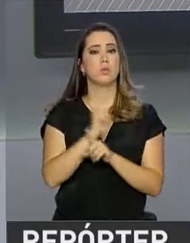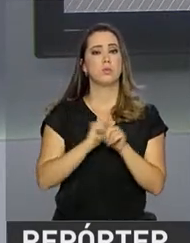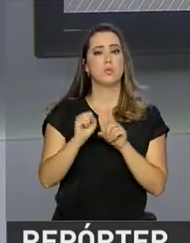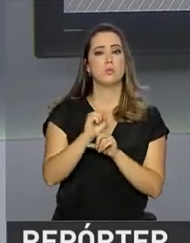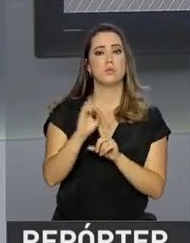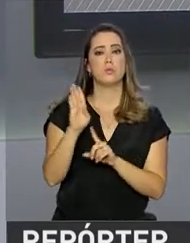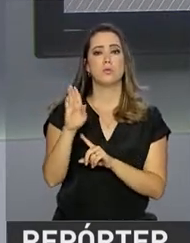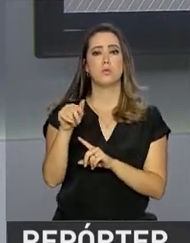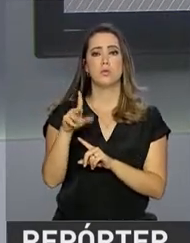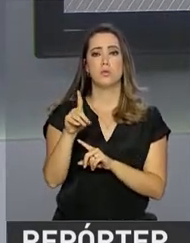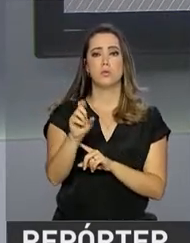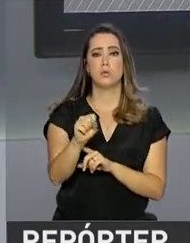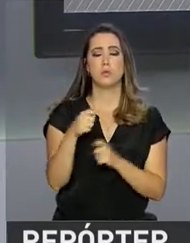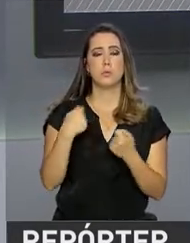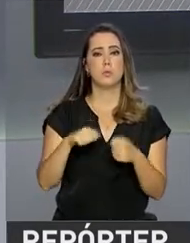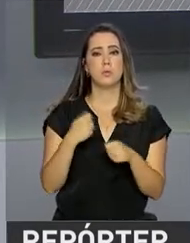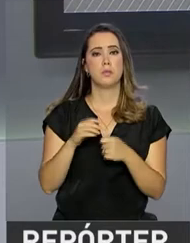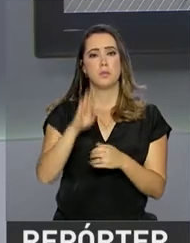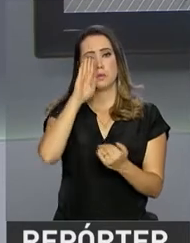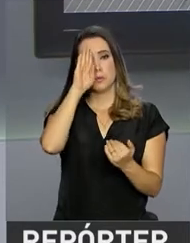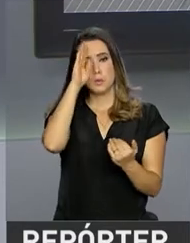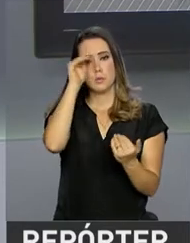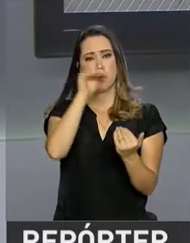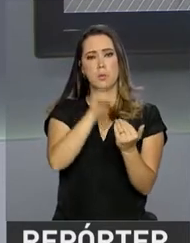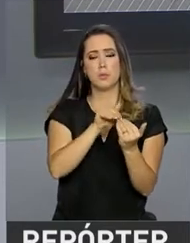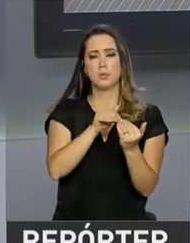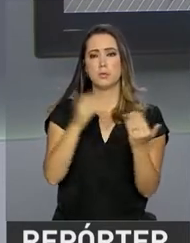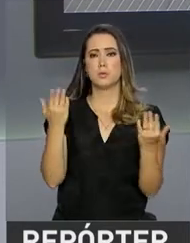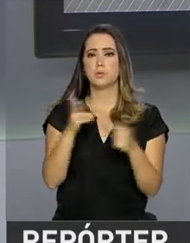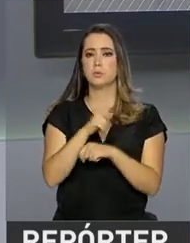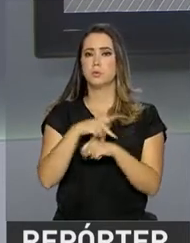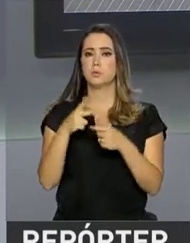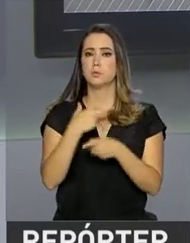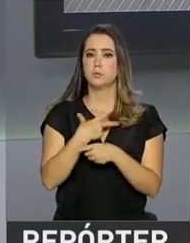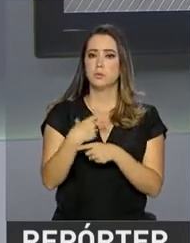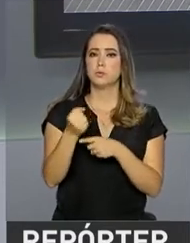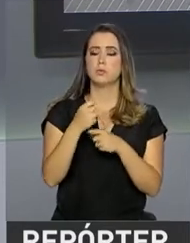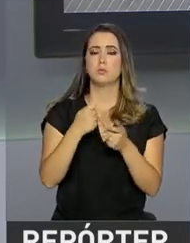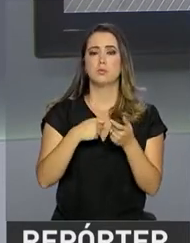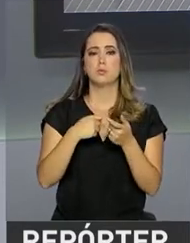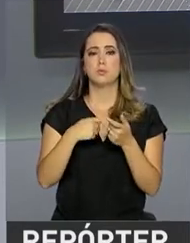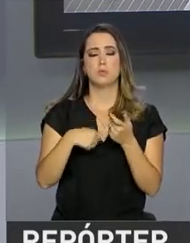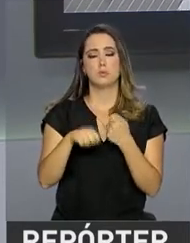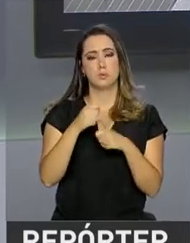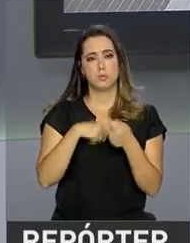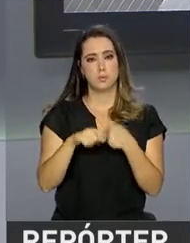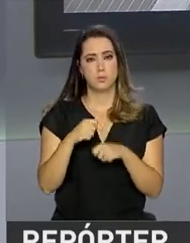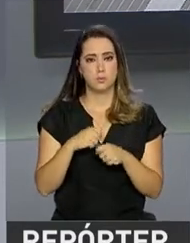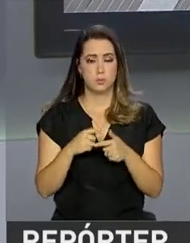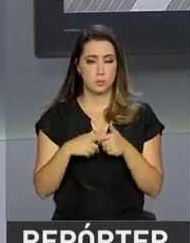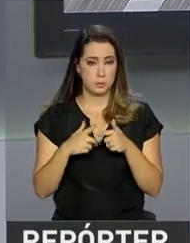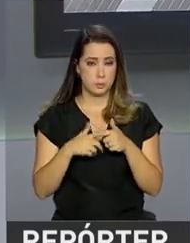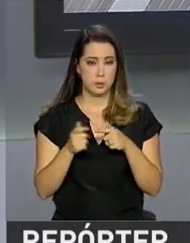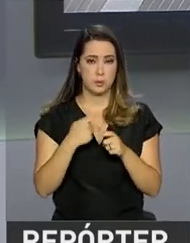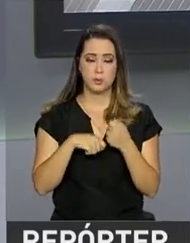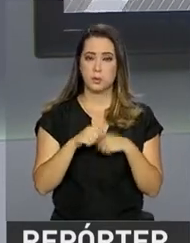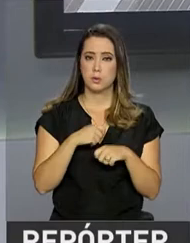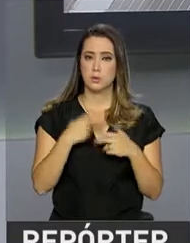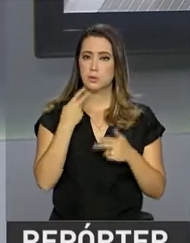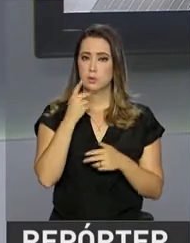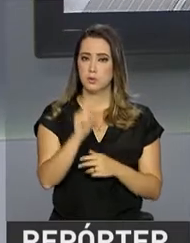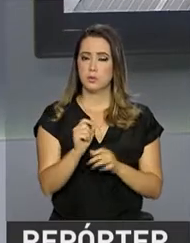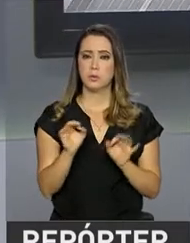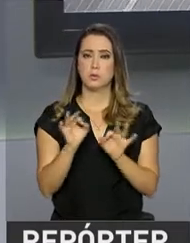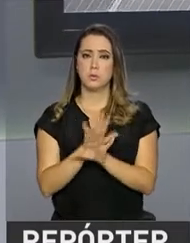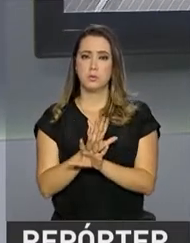do bnds e deve ser uma prioridade agora que o país saiu da crise econômica dyogo oliveira lembrou ainda que para acabar com a crise política